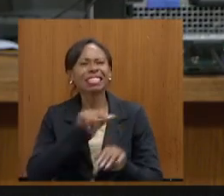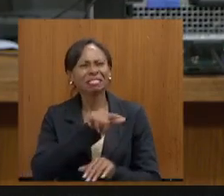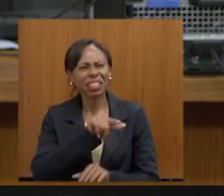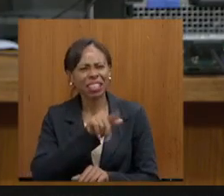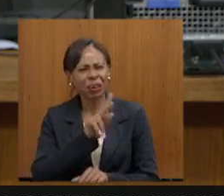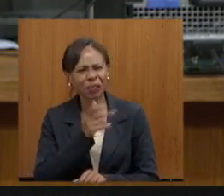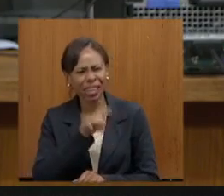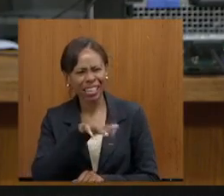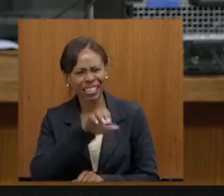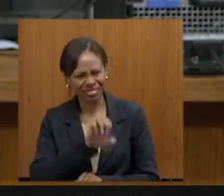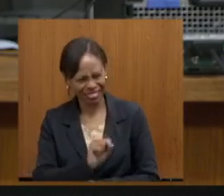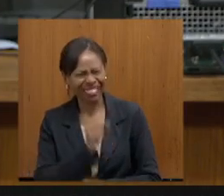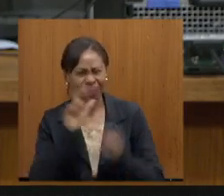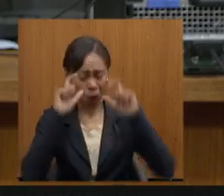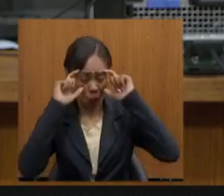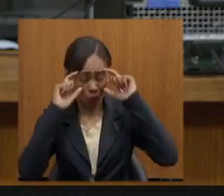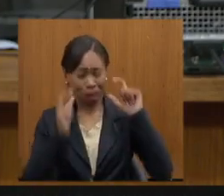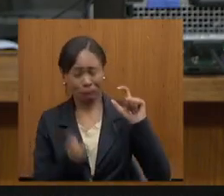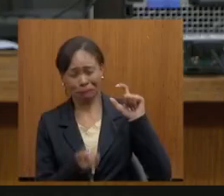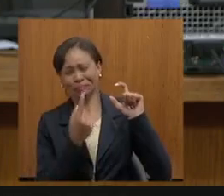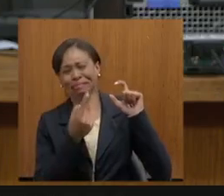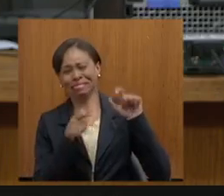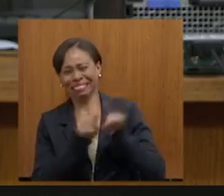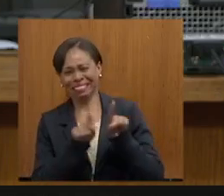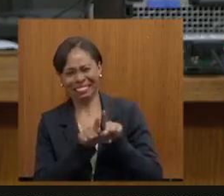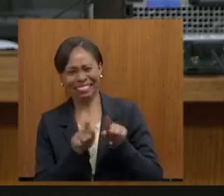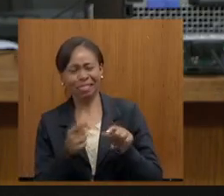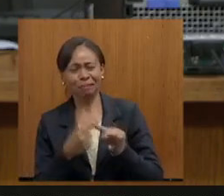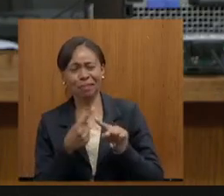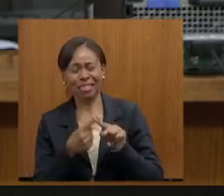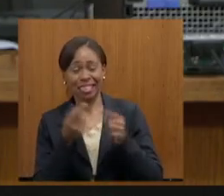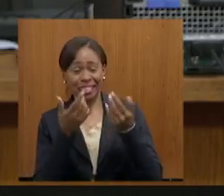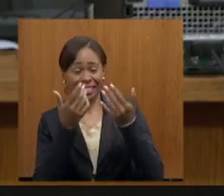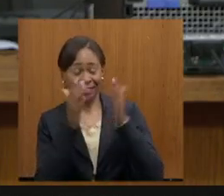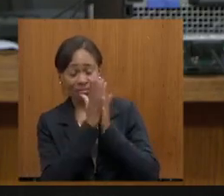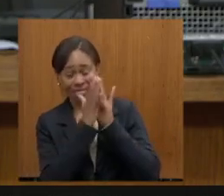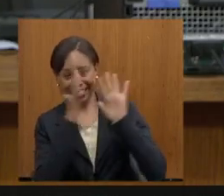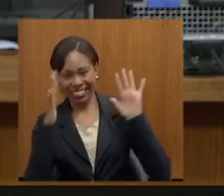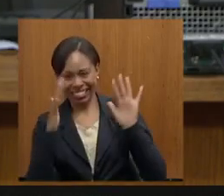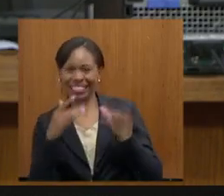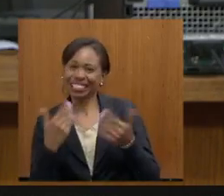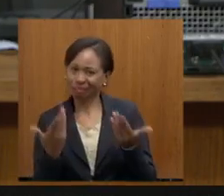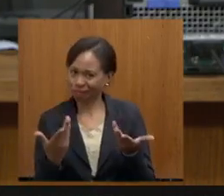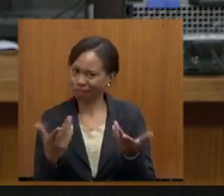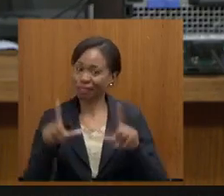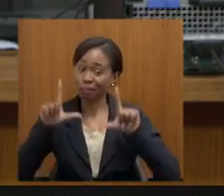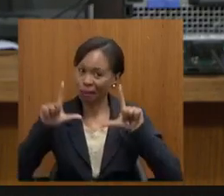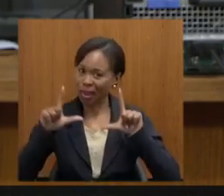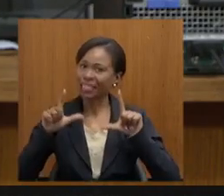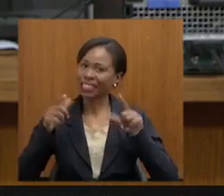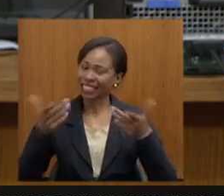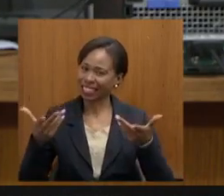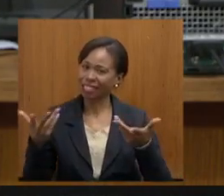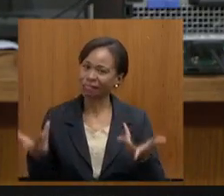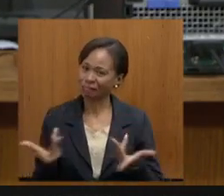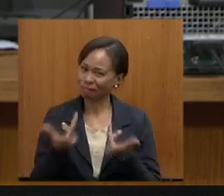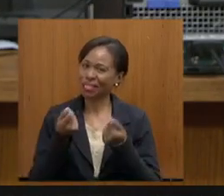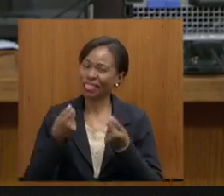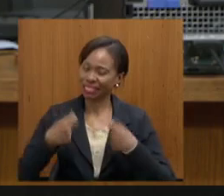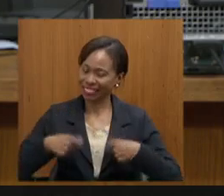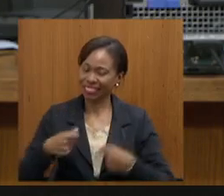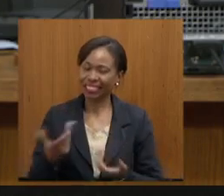esquisito a imagem é importante mas complementar nossa presidente da posição